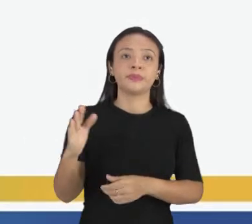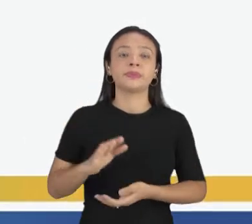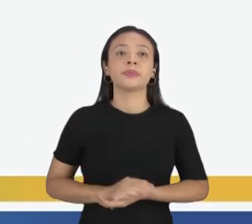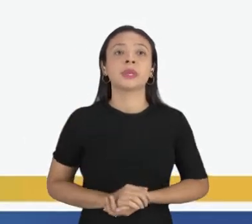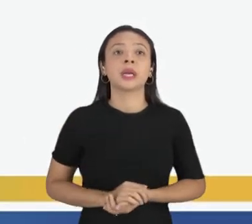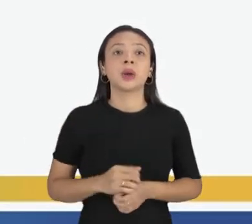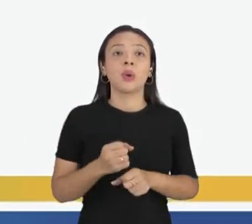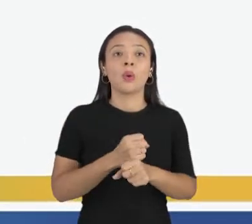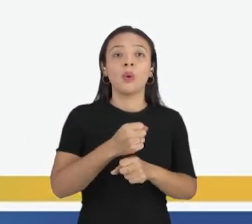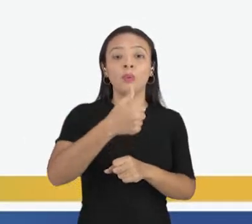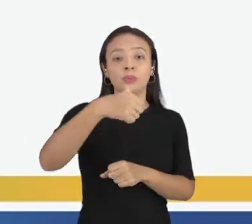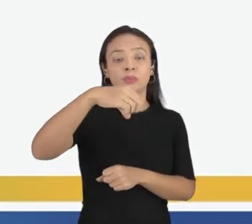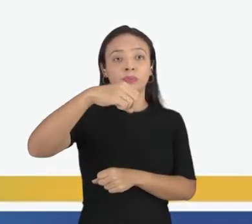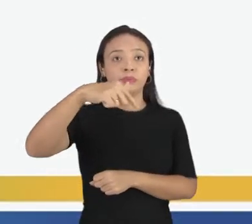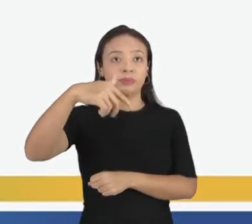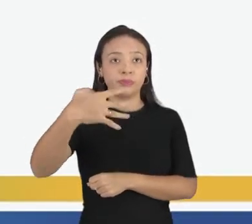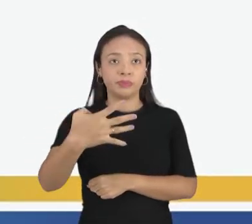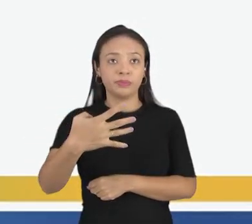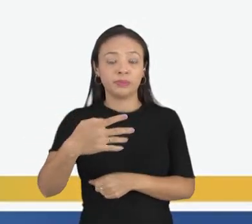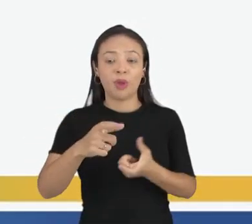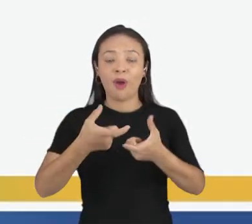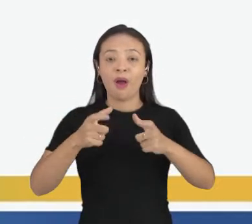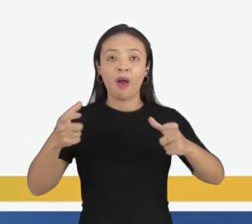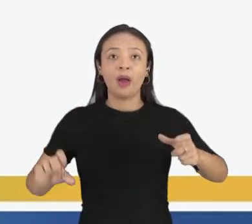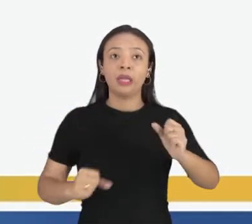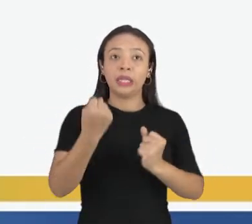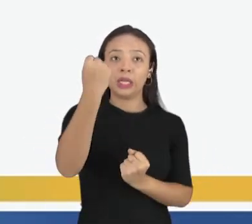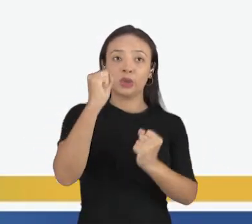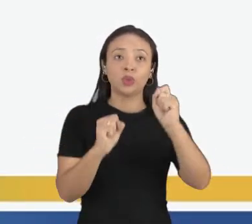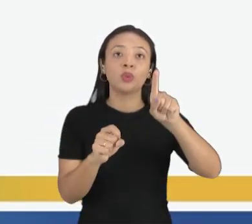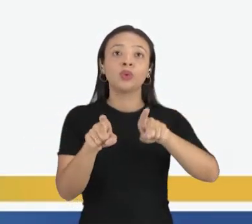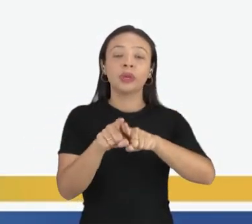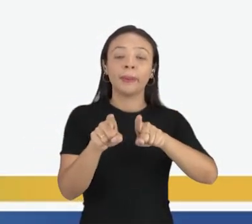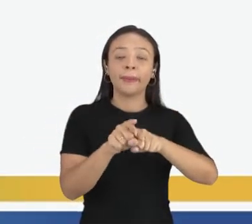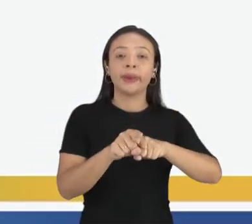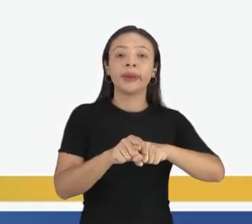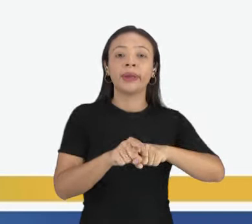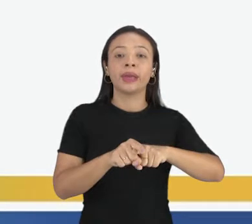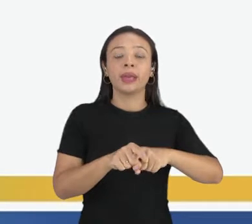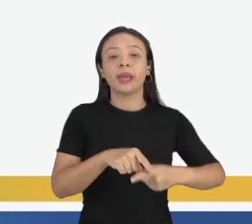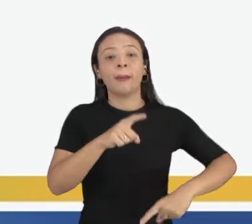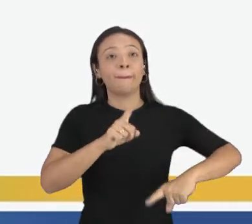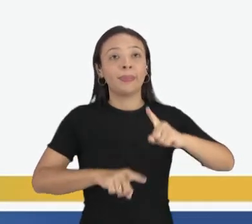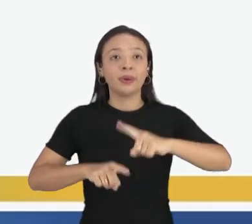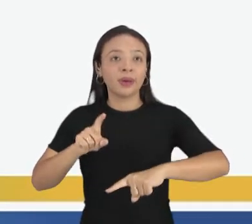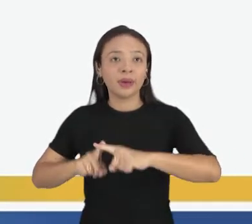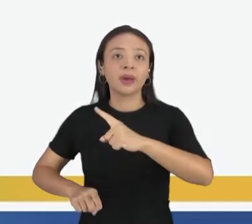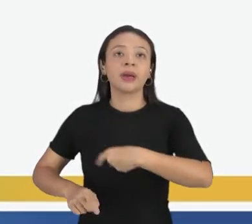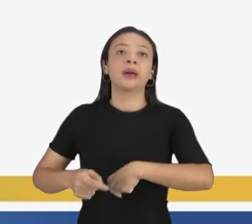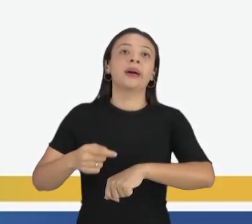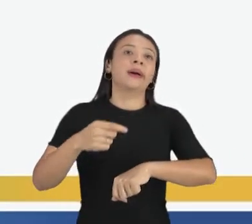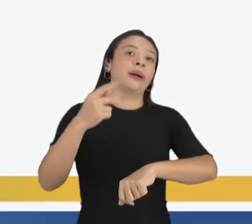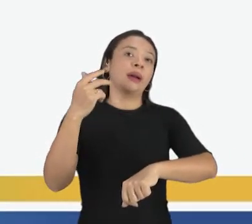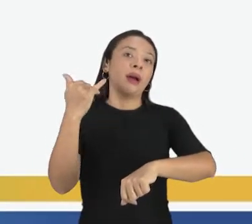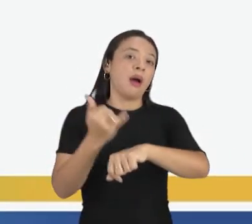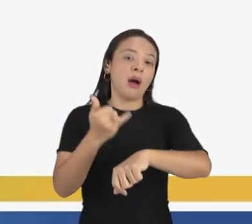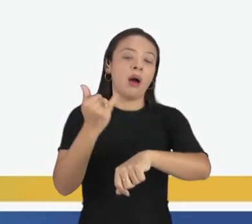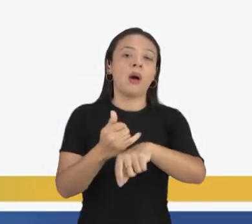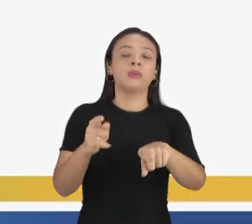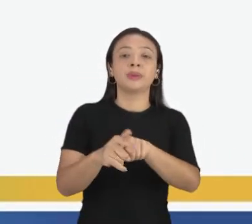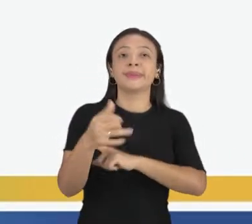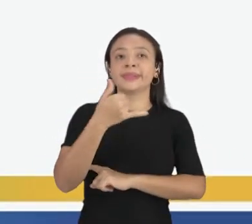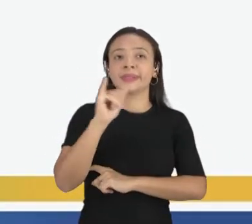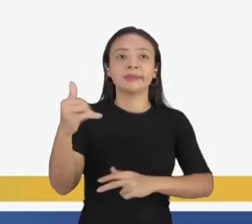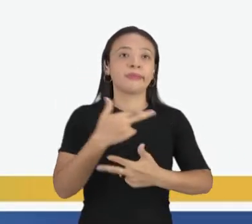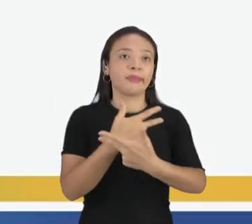que prevê, então, a extensão das indústrias, os bens de produção, máquinas, equipamentos pesados, aço, cobre, energia elétrica, né, e todas